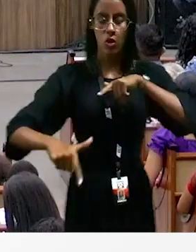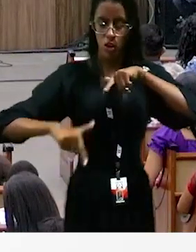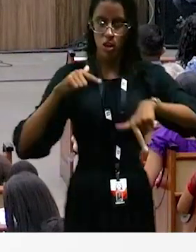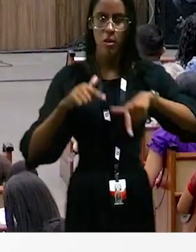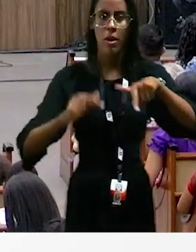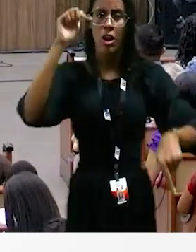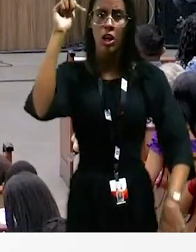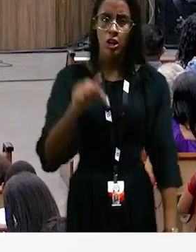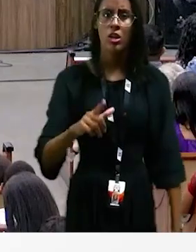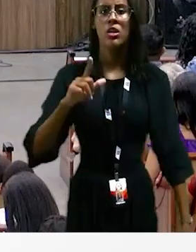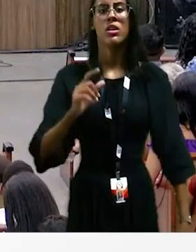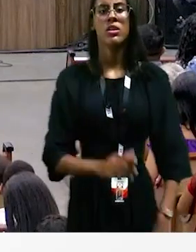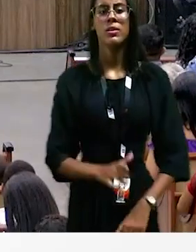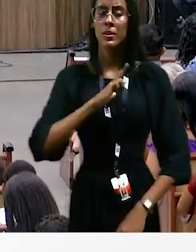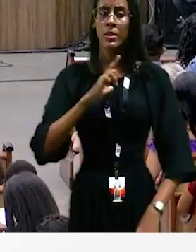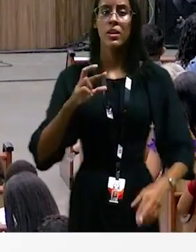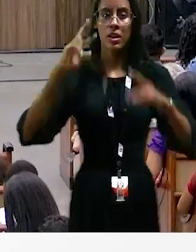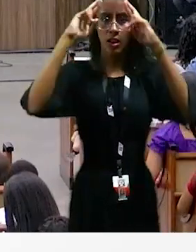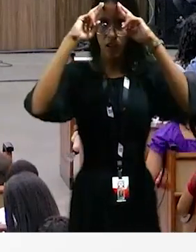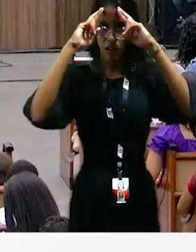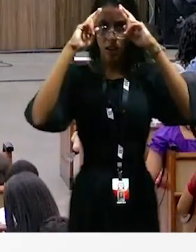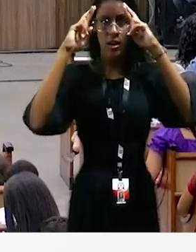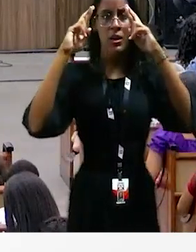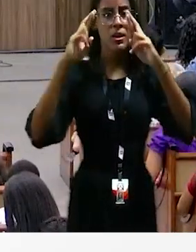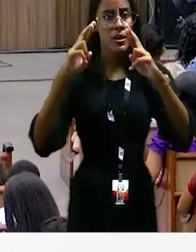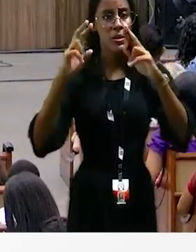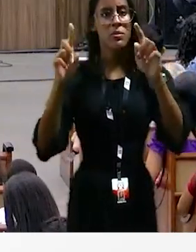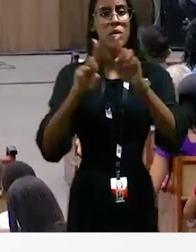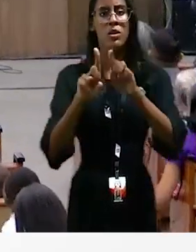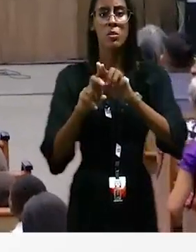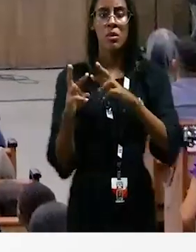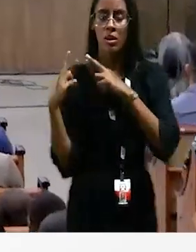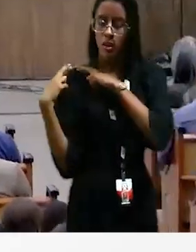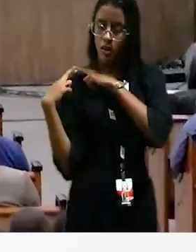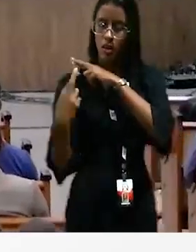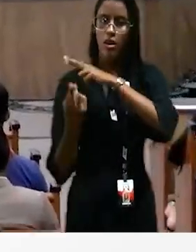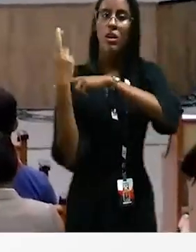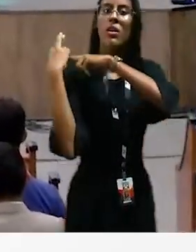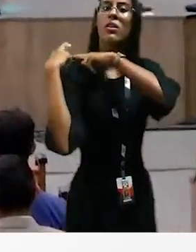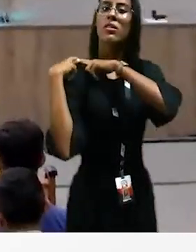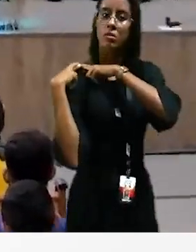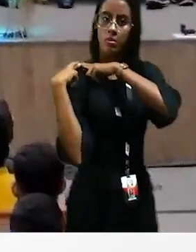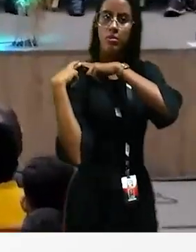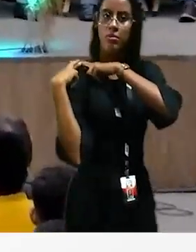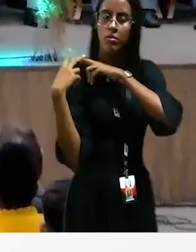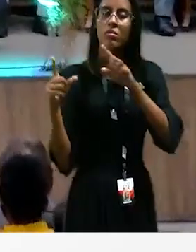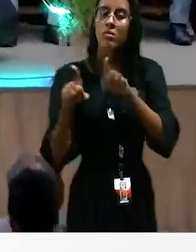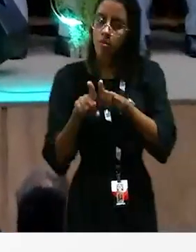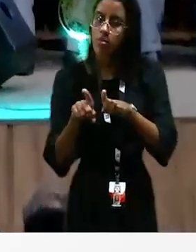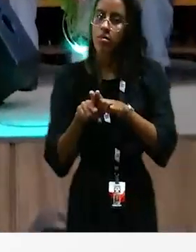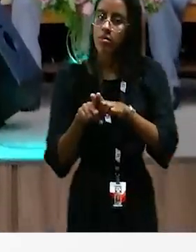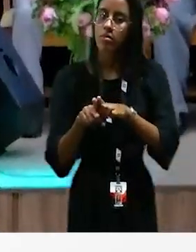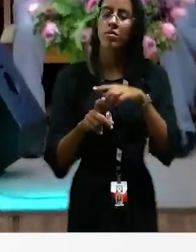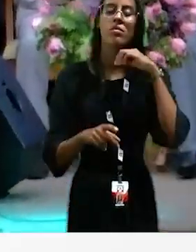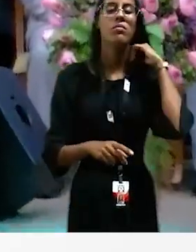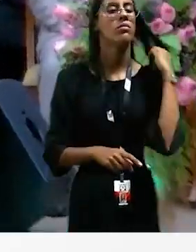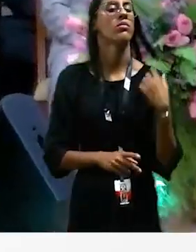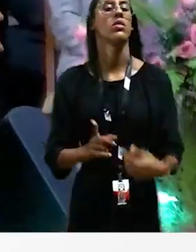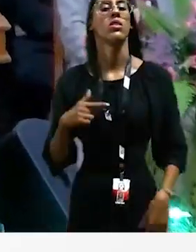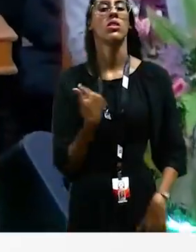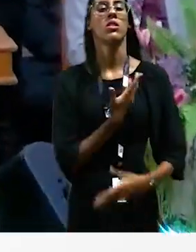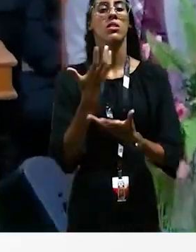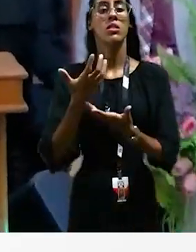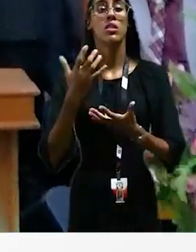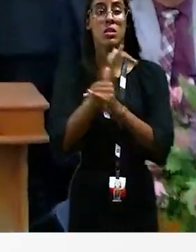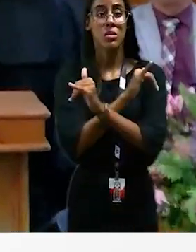a todas as pessoas Obrigado pastores a todas as pessoas nós queremos dizer para